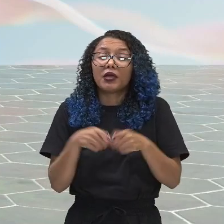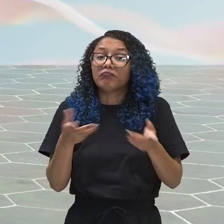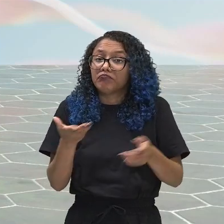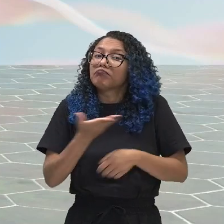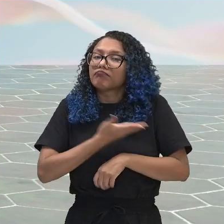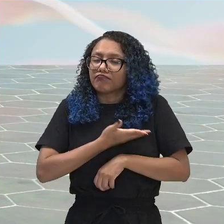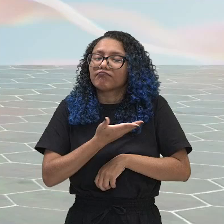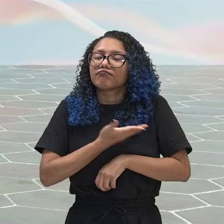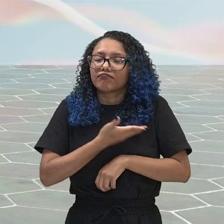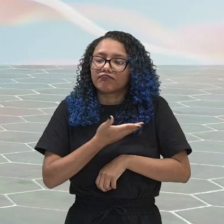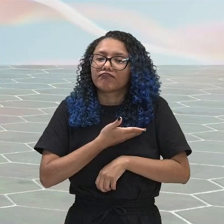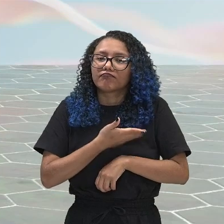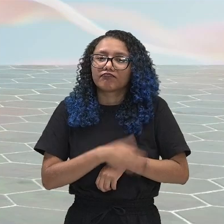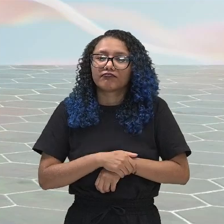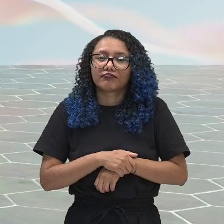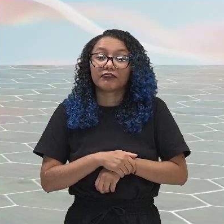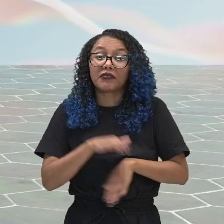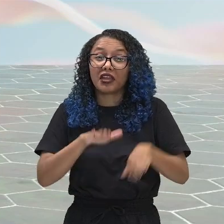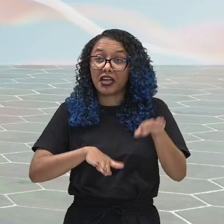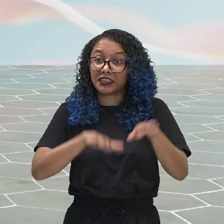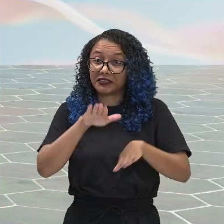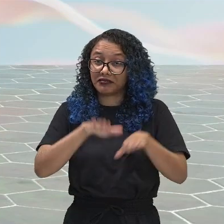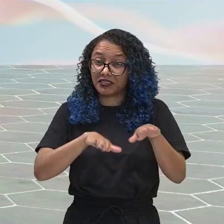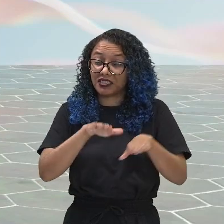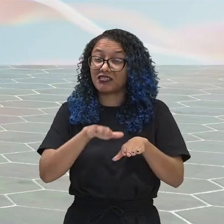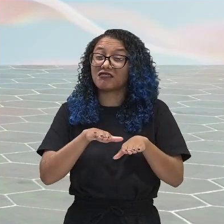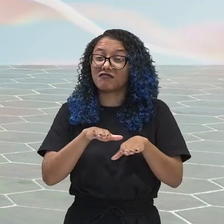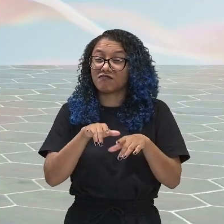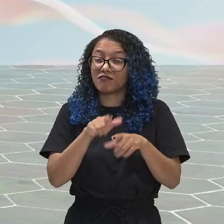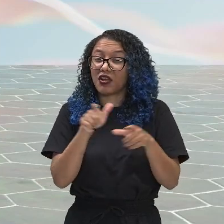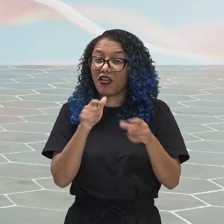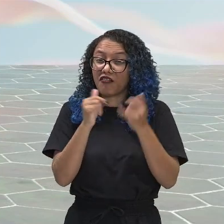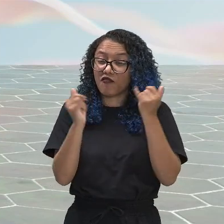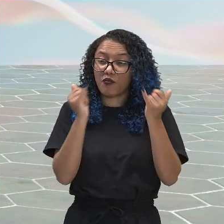amizades, embora muitas informações podem